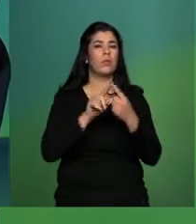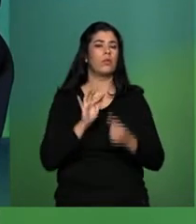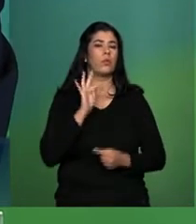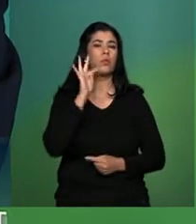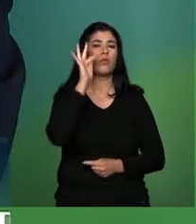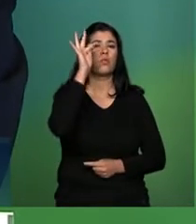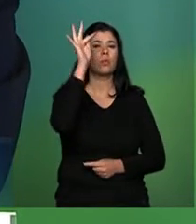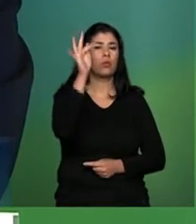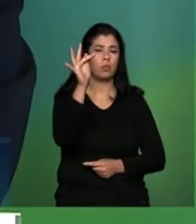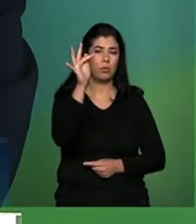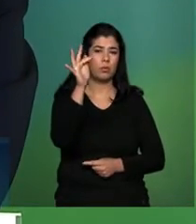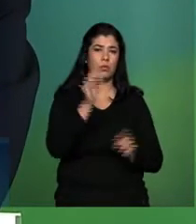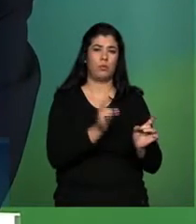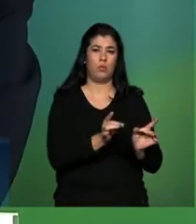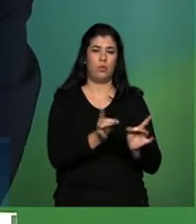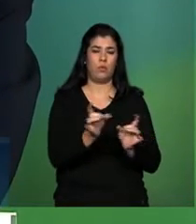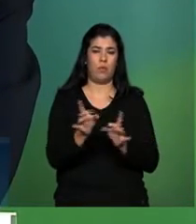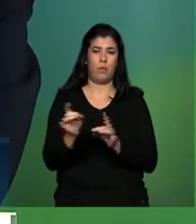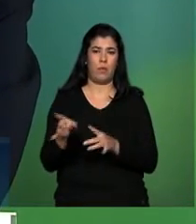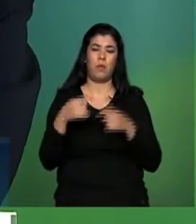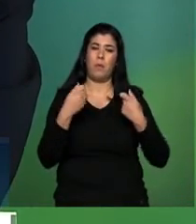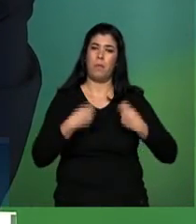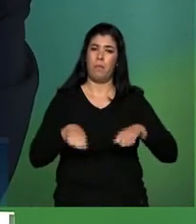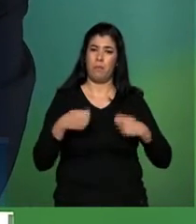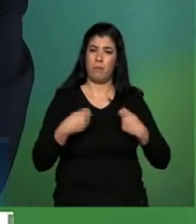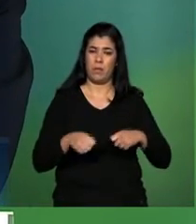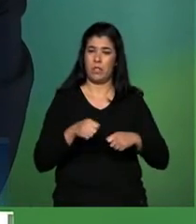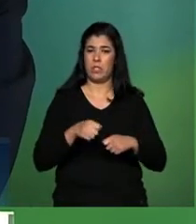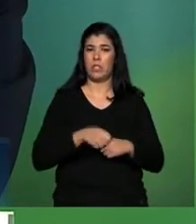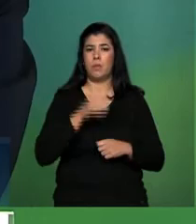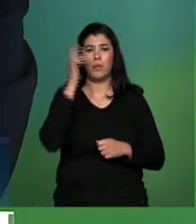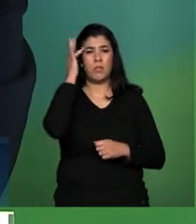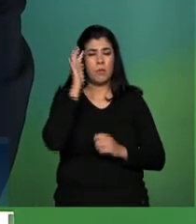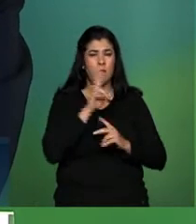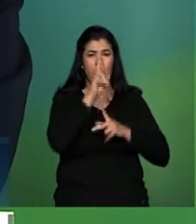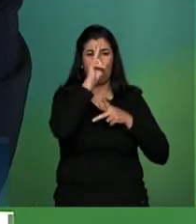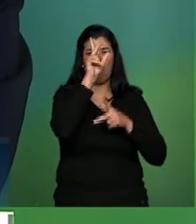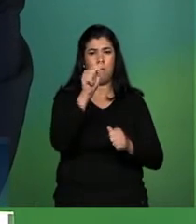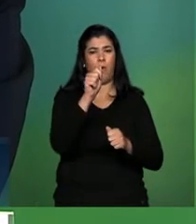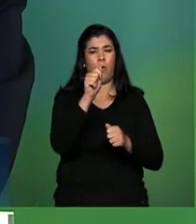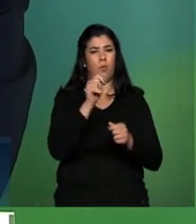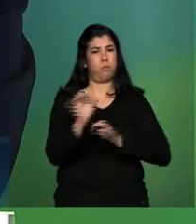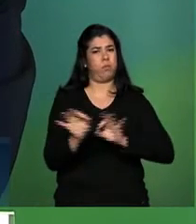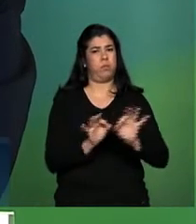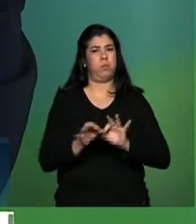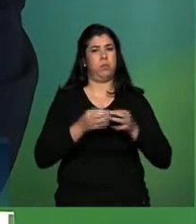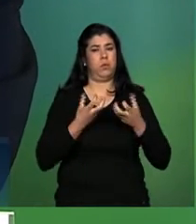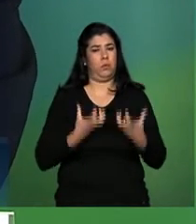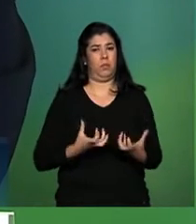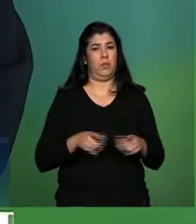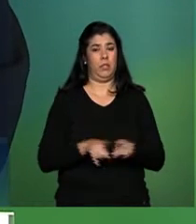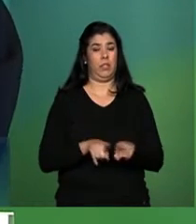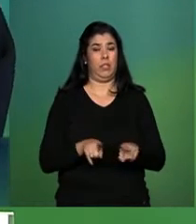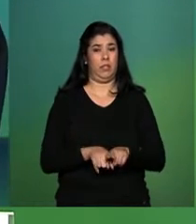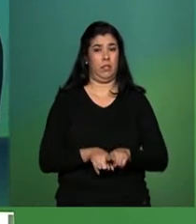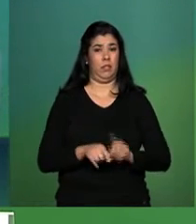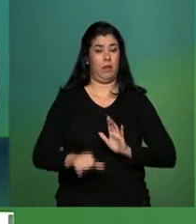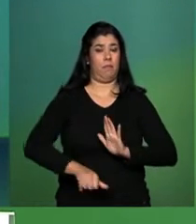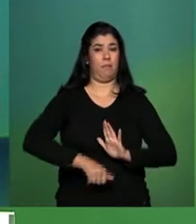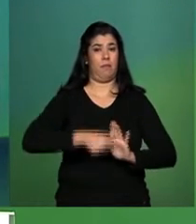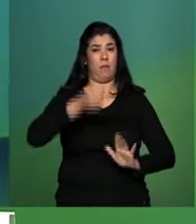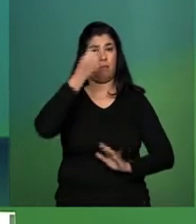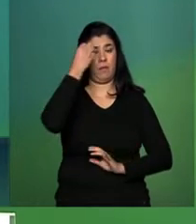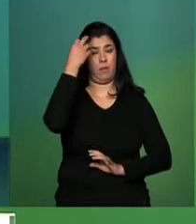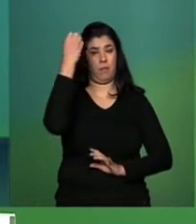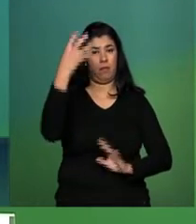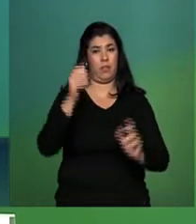protagonismo, o comércio tem que ser um comércio mais forte, mais robusto. E é por isso que a primeira viagem que eu fiz